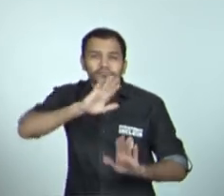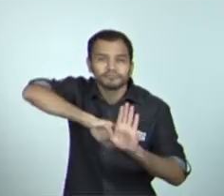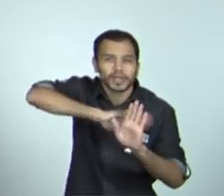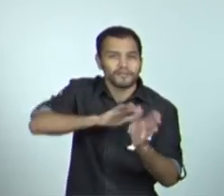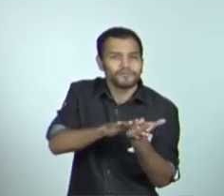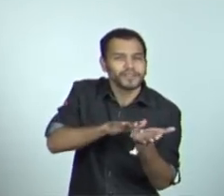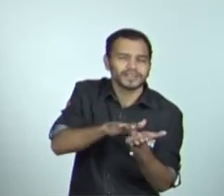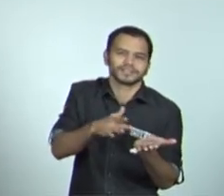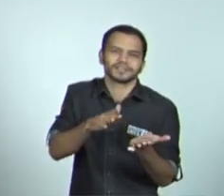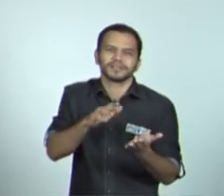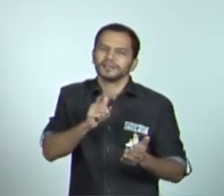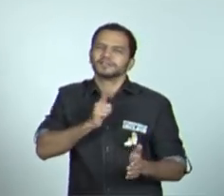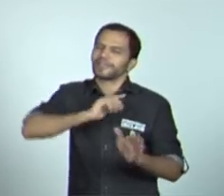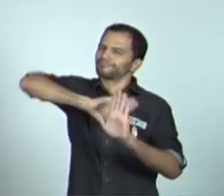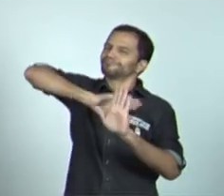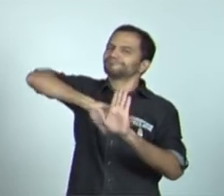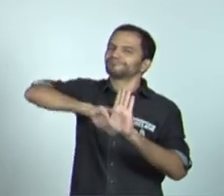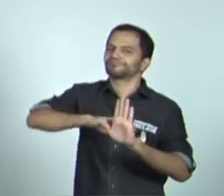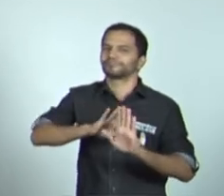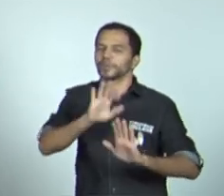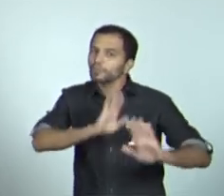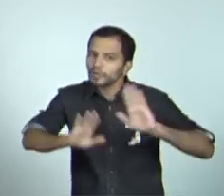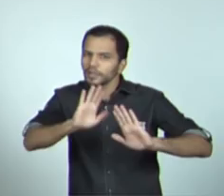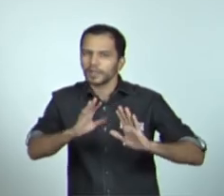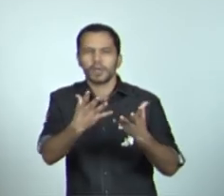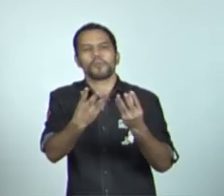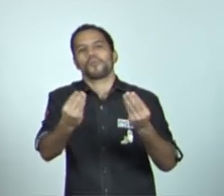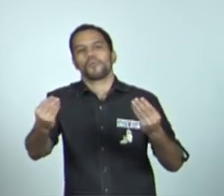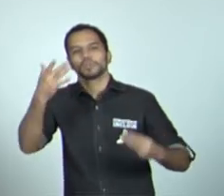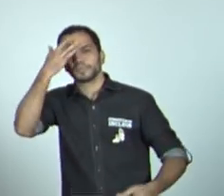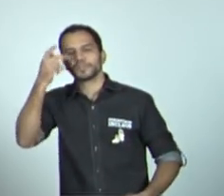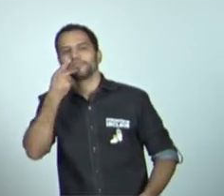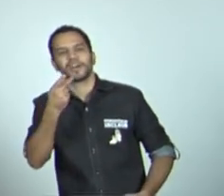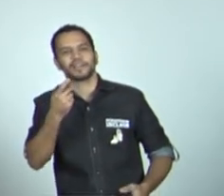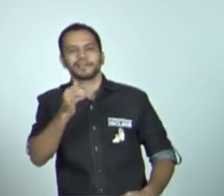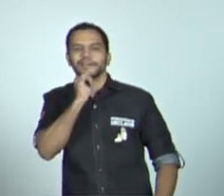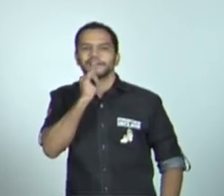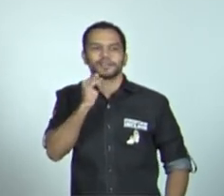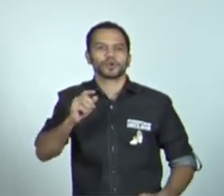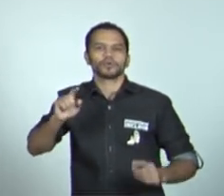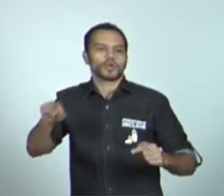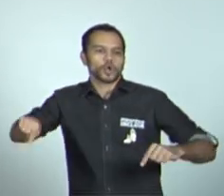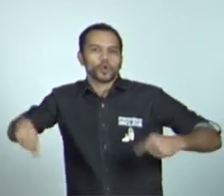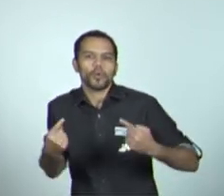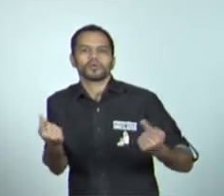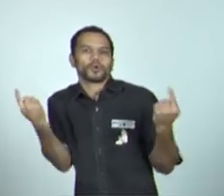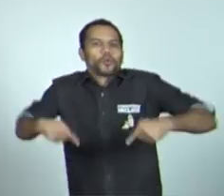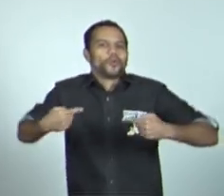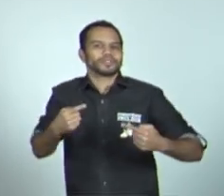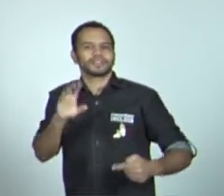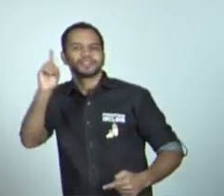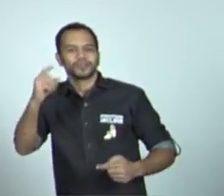disfarçando só tem interesse escuso quantas pessoas que eles falam coisas contrárias à igreja contrárias a fé